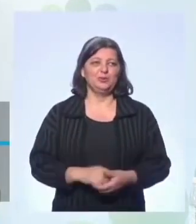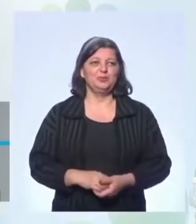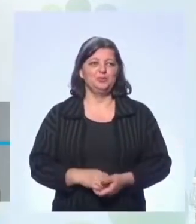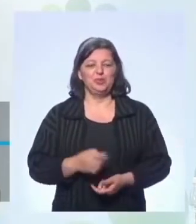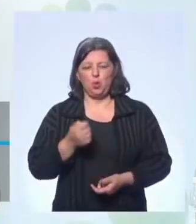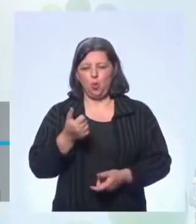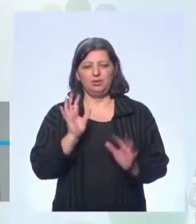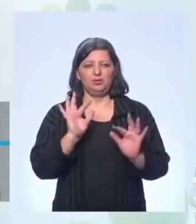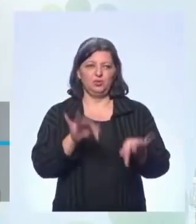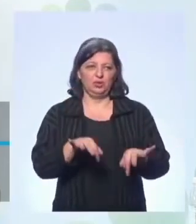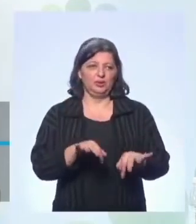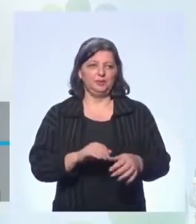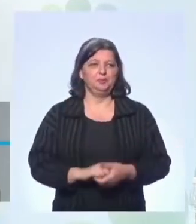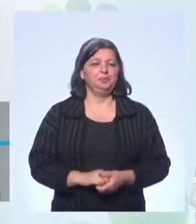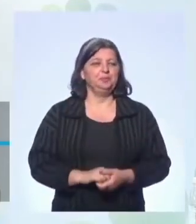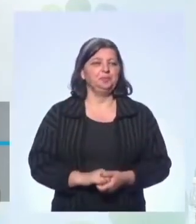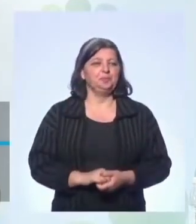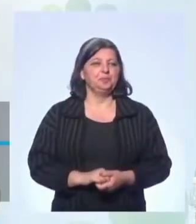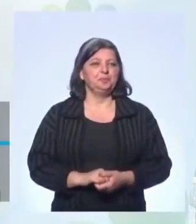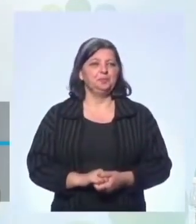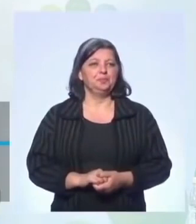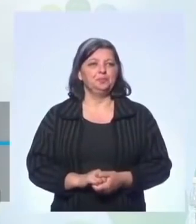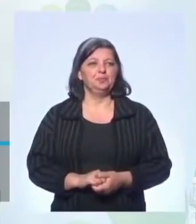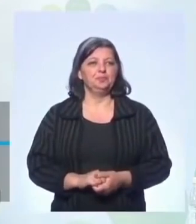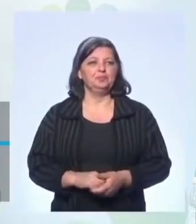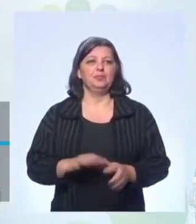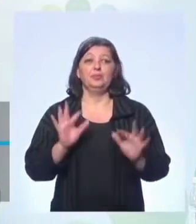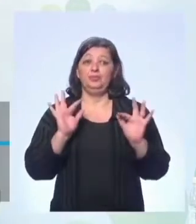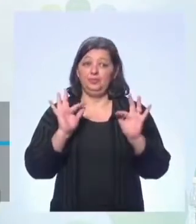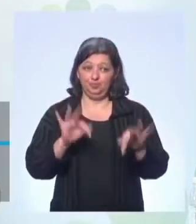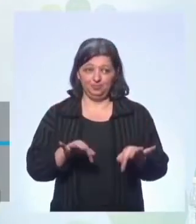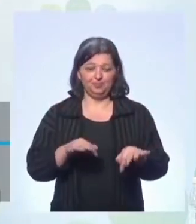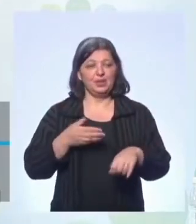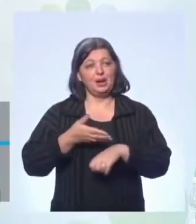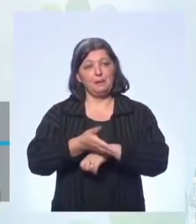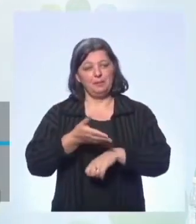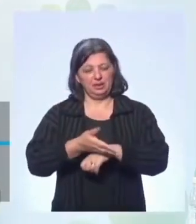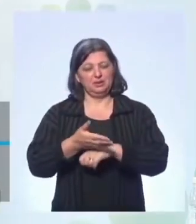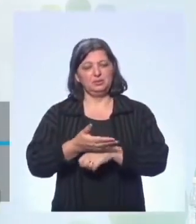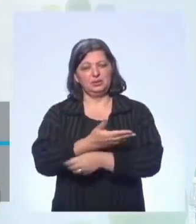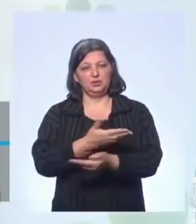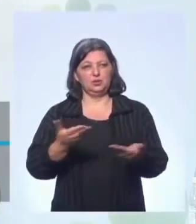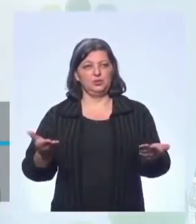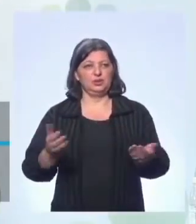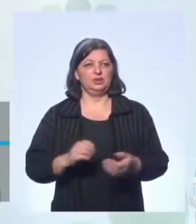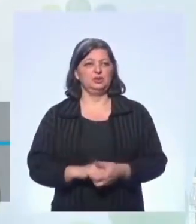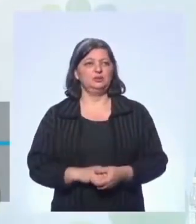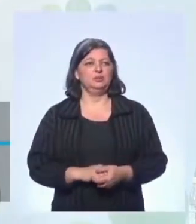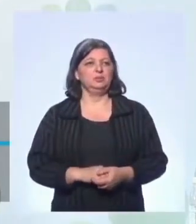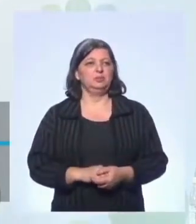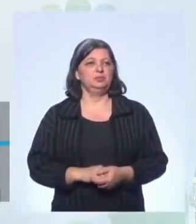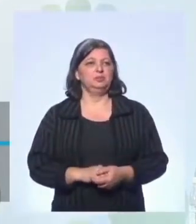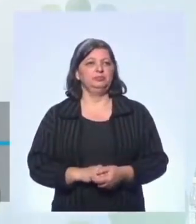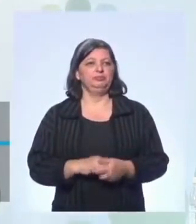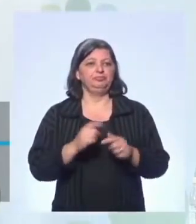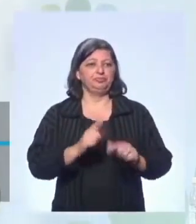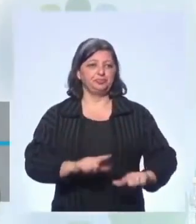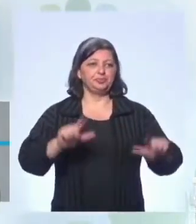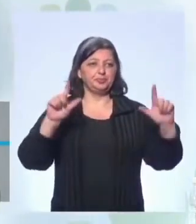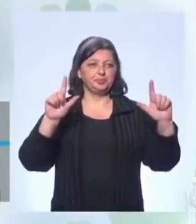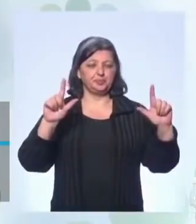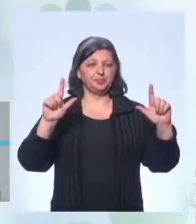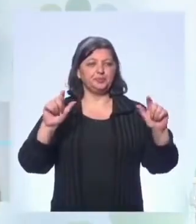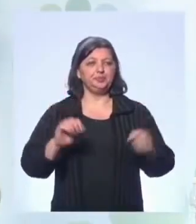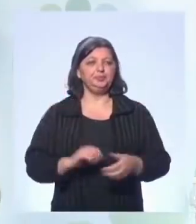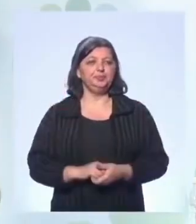no final, iremos fechar com essa belíssima participação de vocês. Já vamos colocar na tela aqui